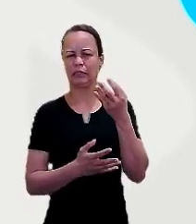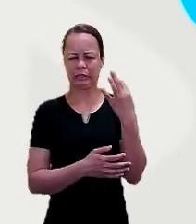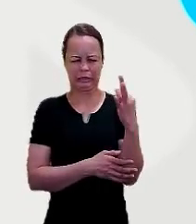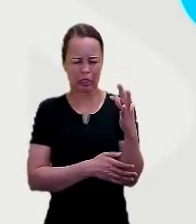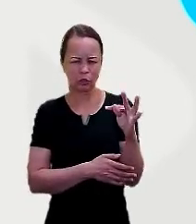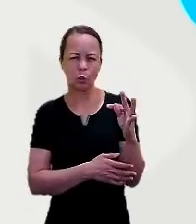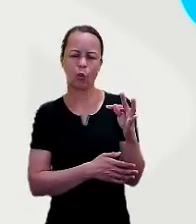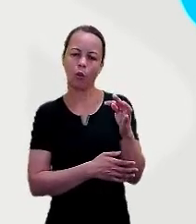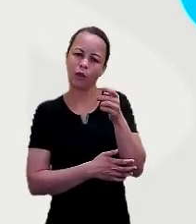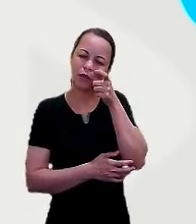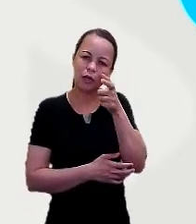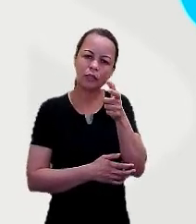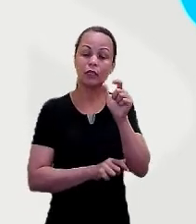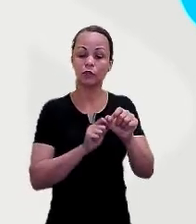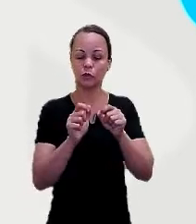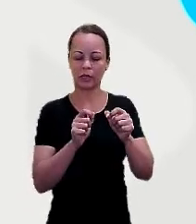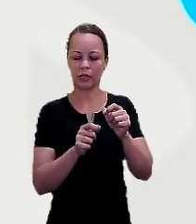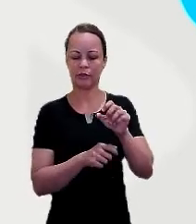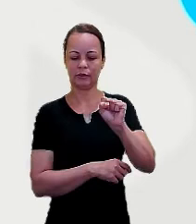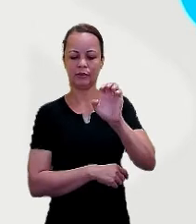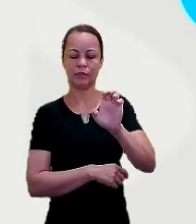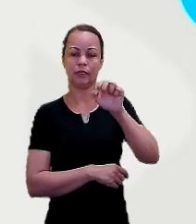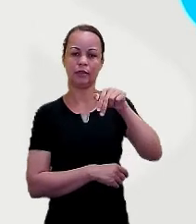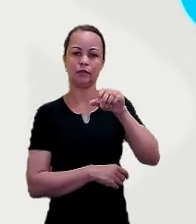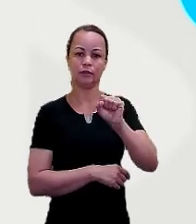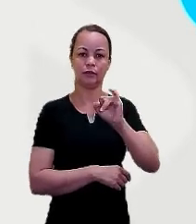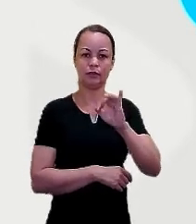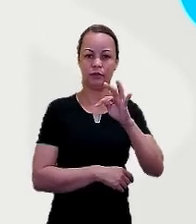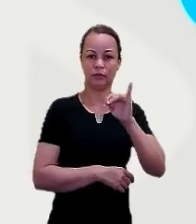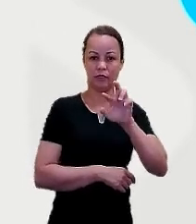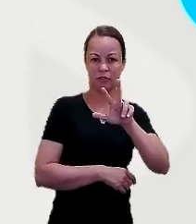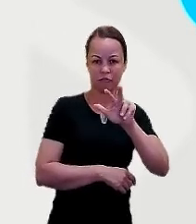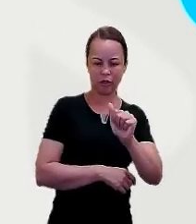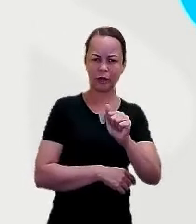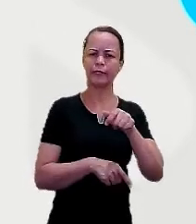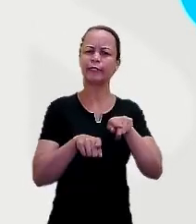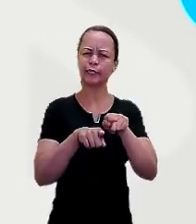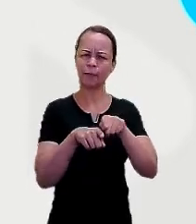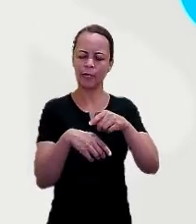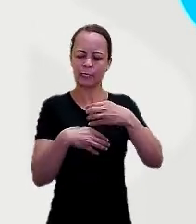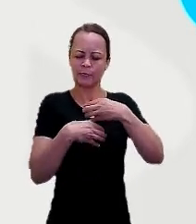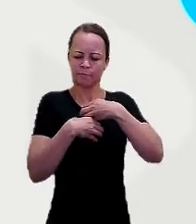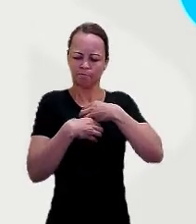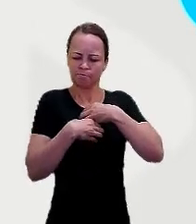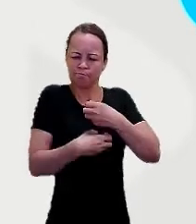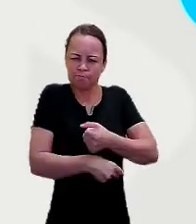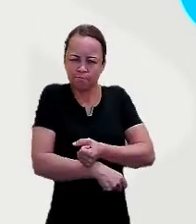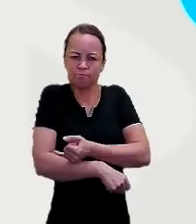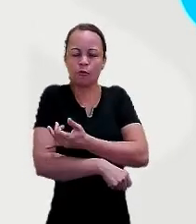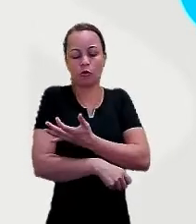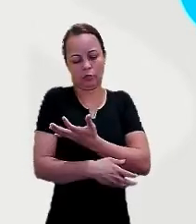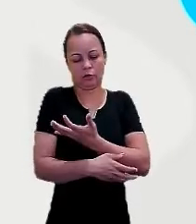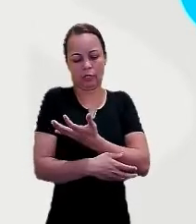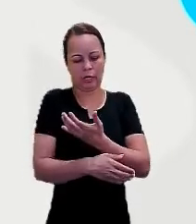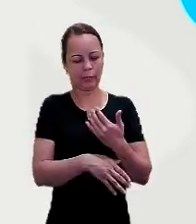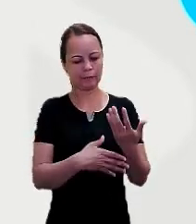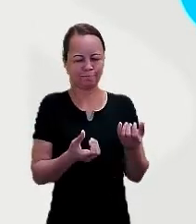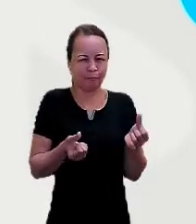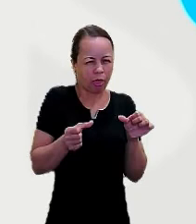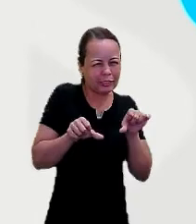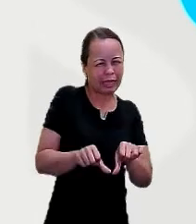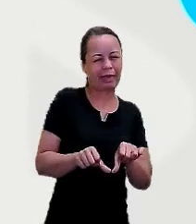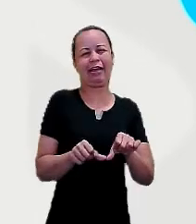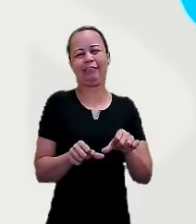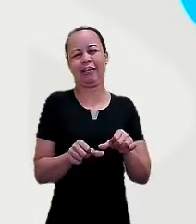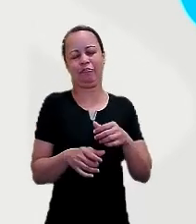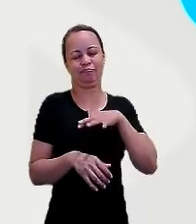é interessante que ela é sensitiva e emocional, de caráter desagradável, associada ou